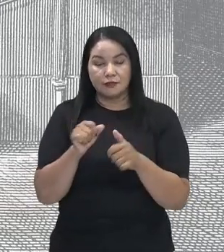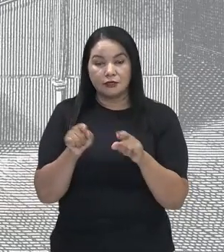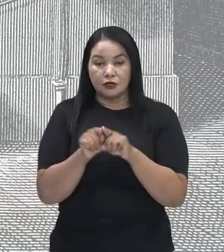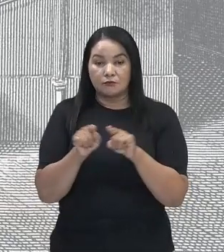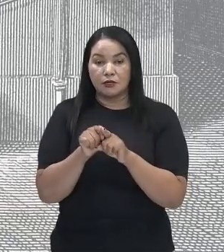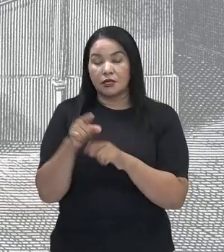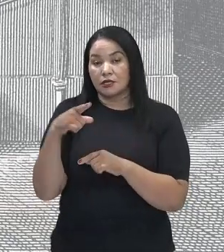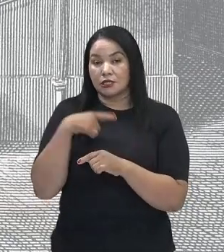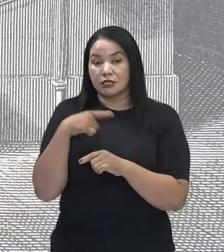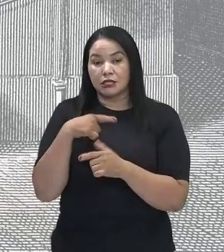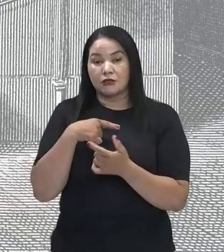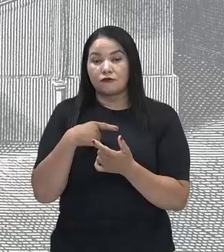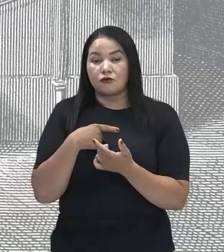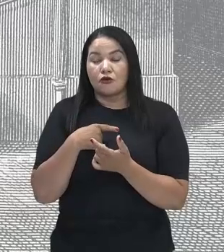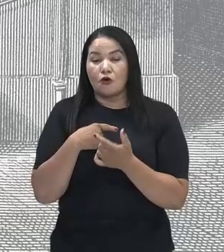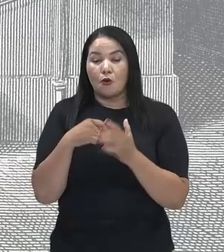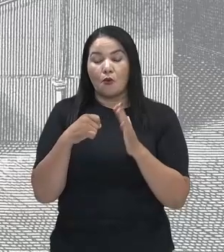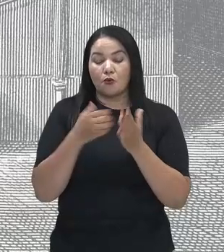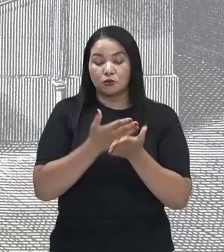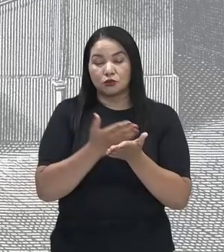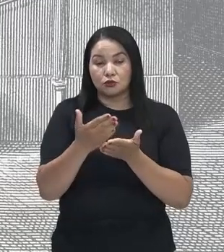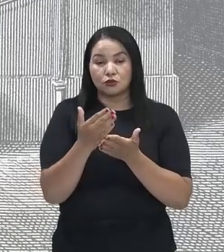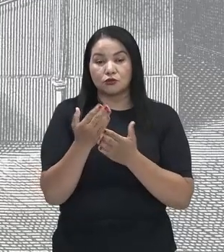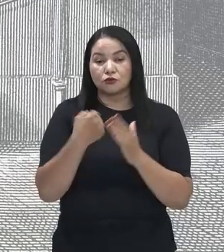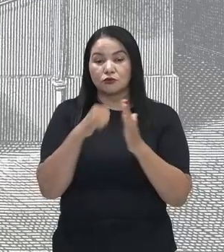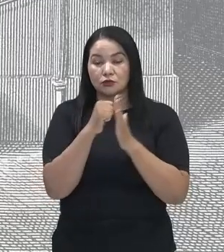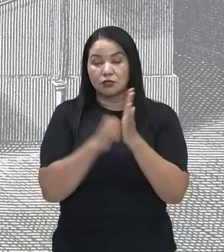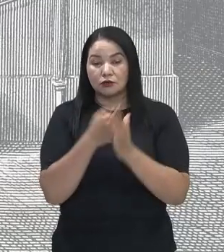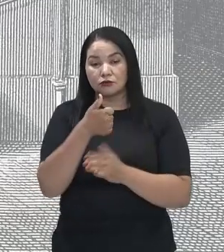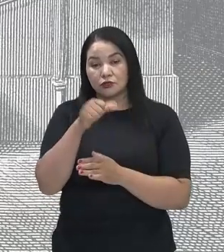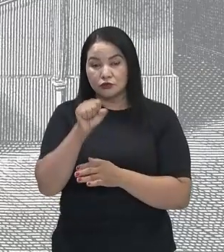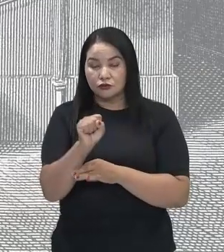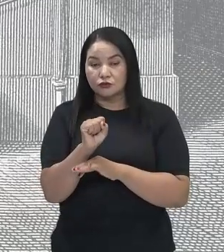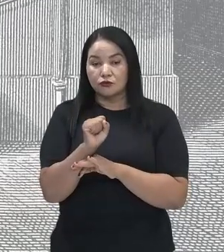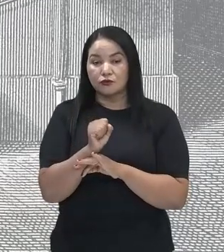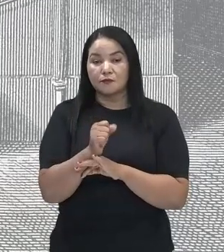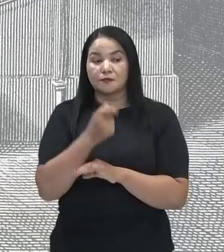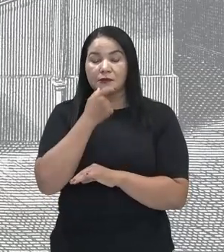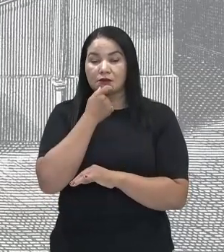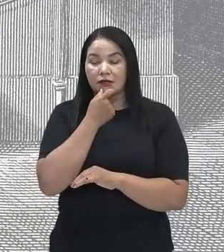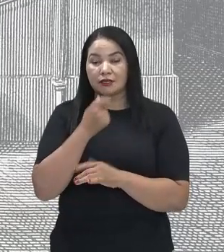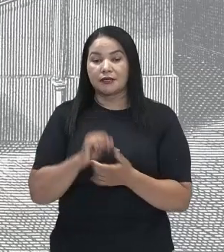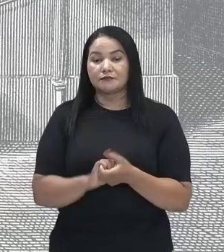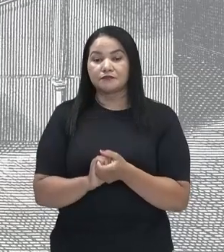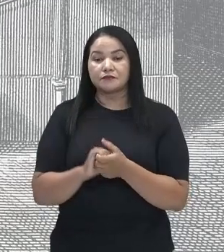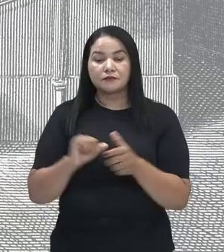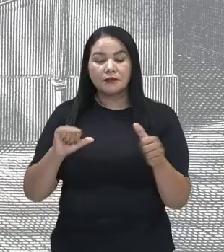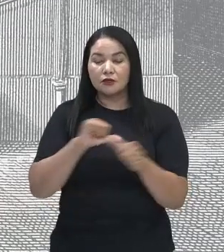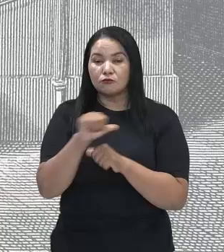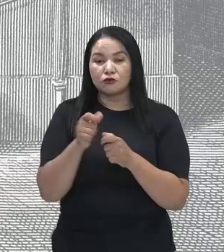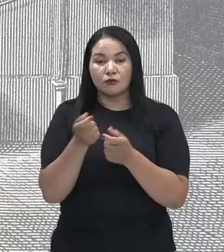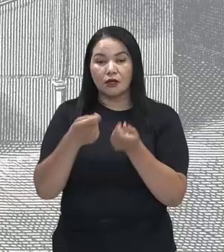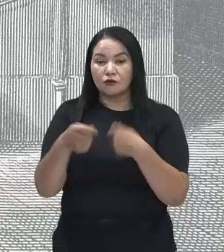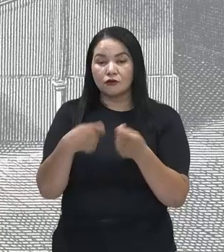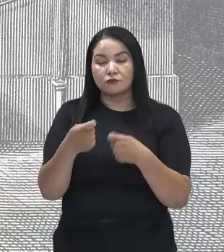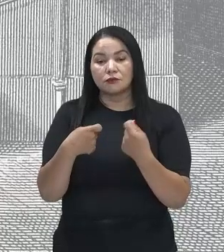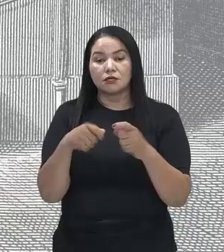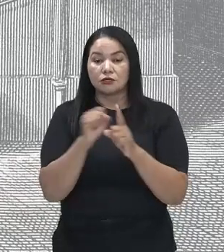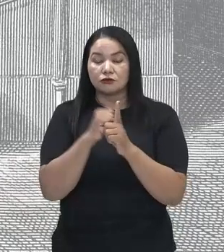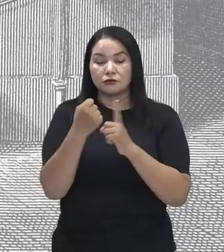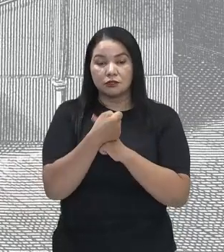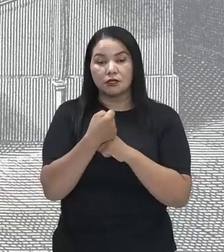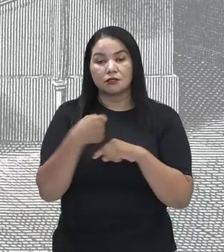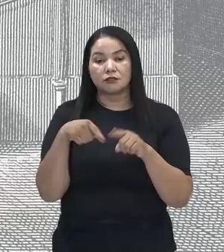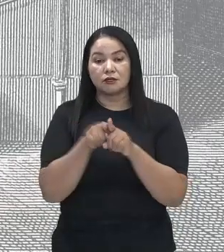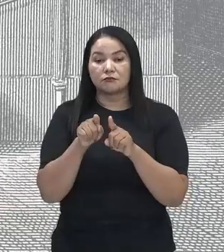tiveram início no século XVIII na Inglaterra, que alterou radicalmente a economia, a sociedade e